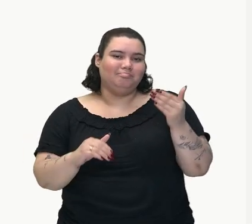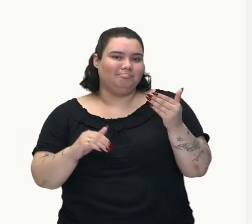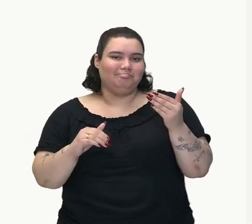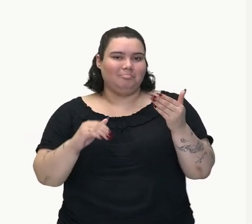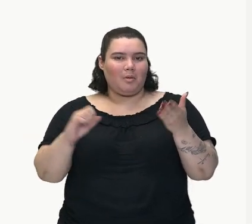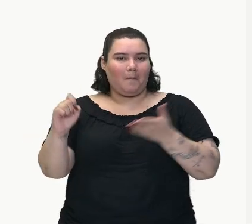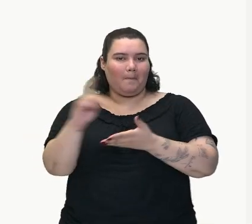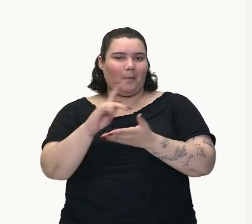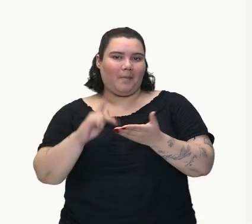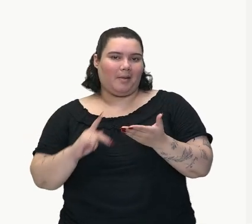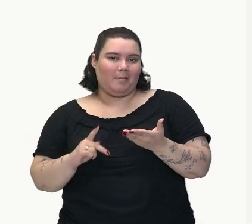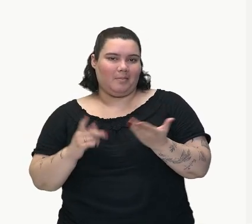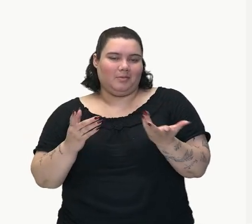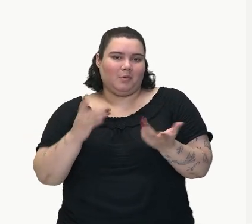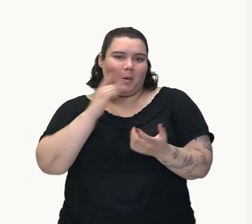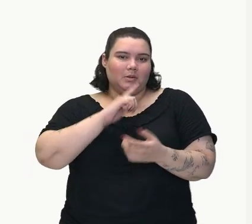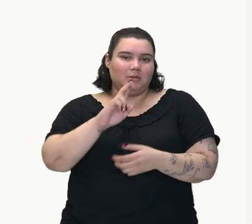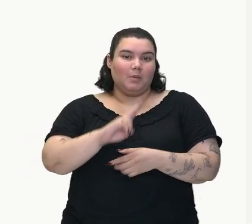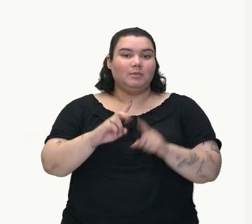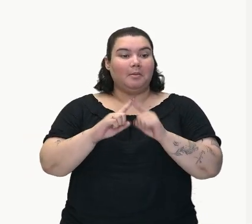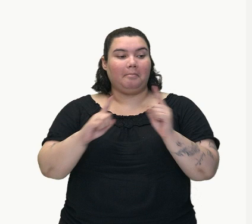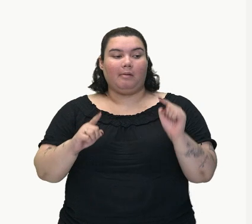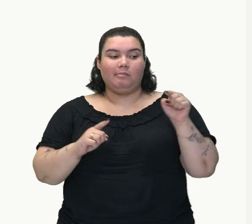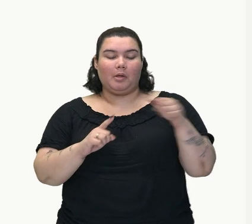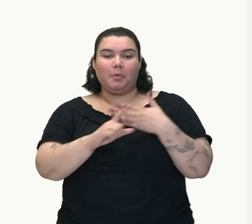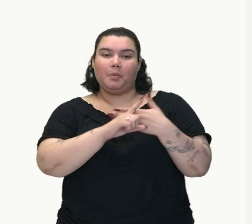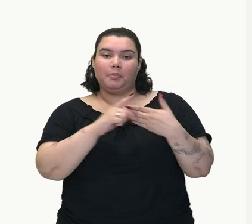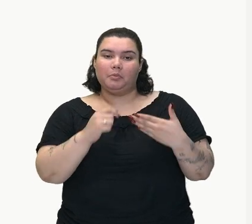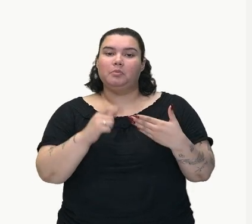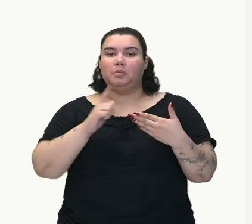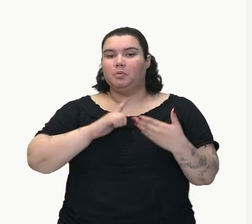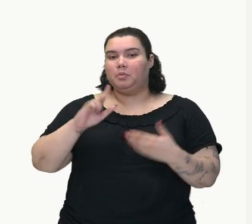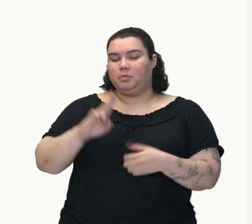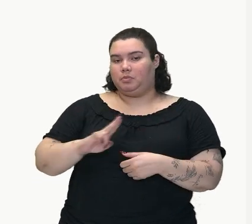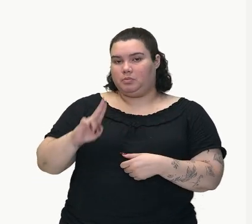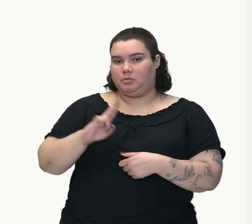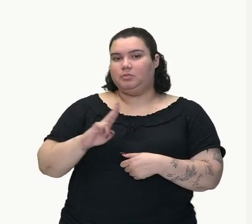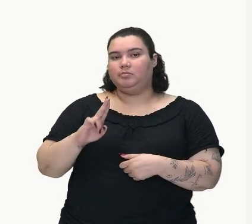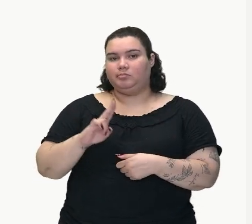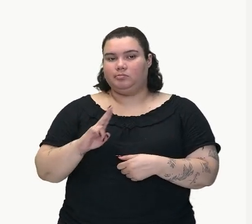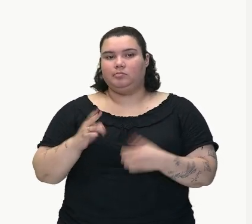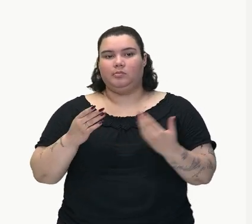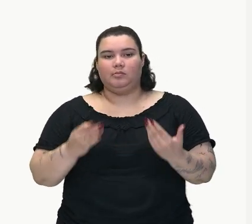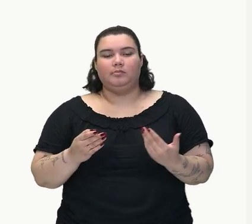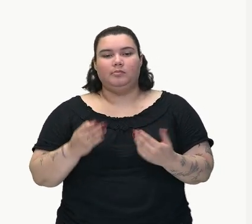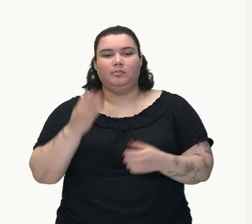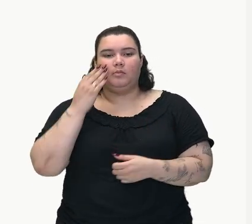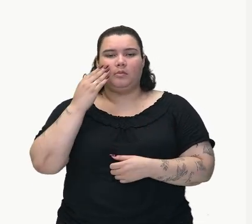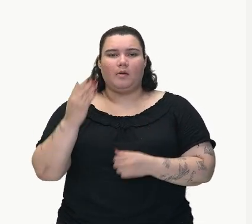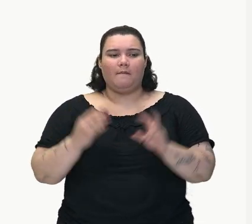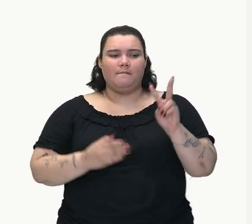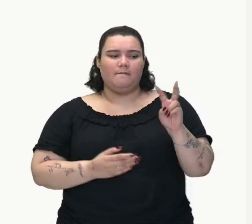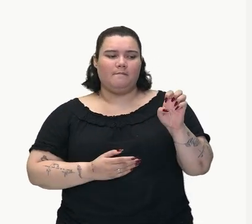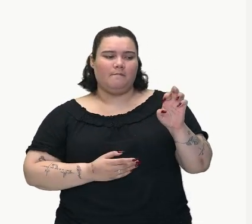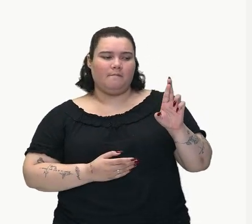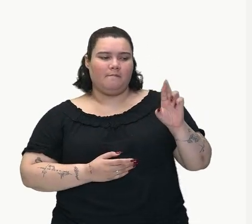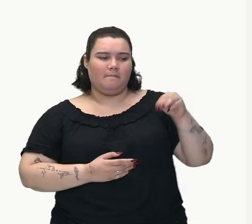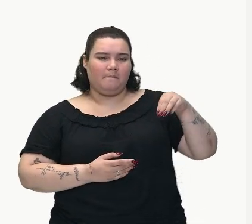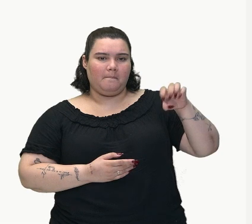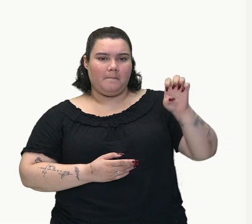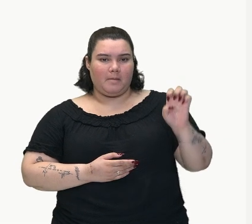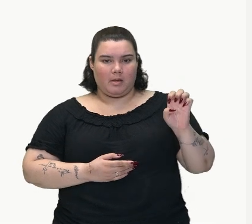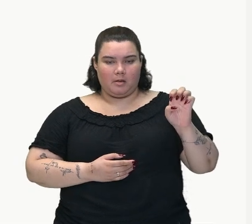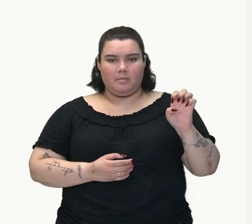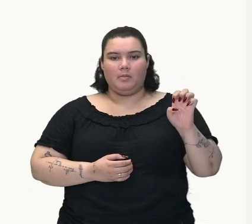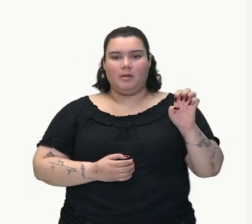autor traz para o seu texto, para o seu poema. Já o verme, esse verme, gente, é o operário das